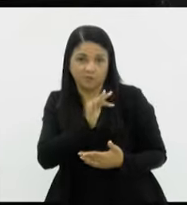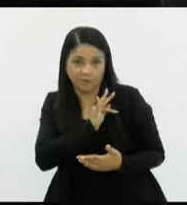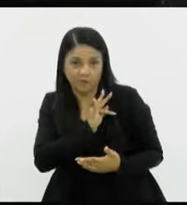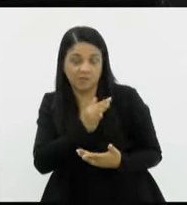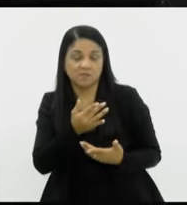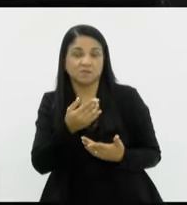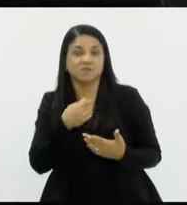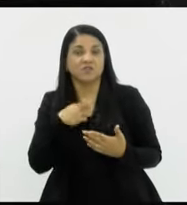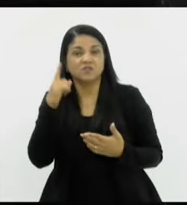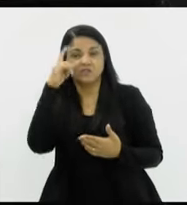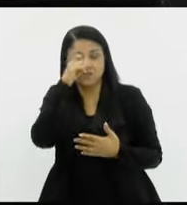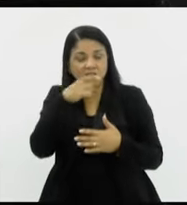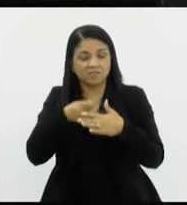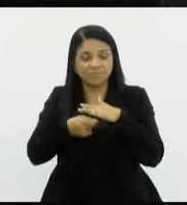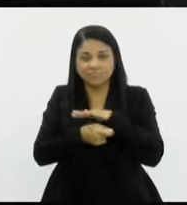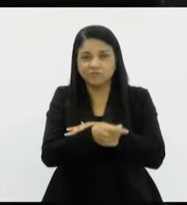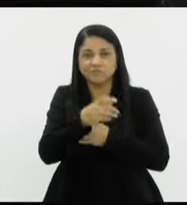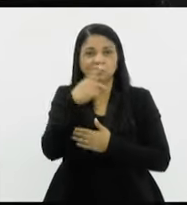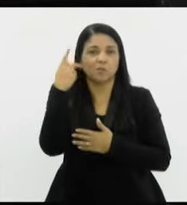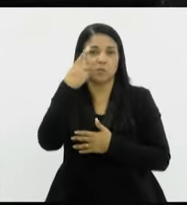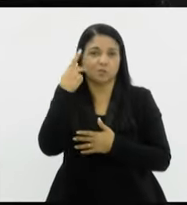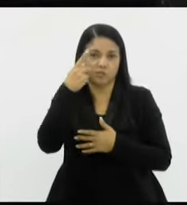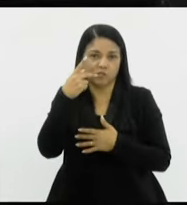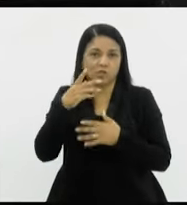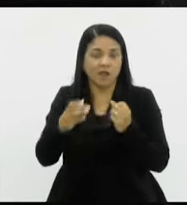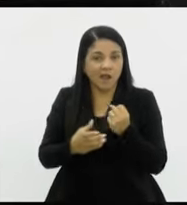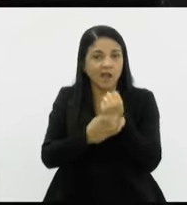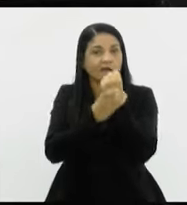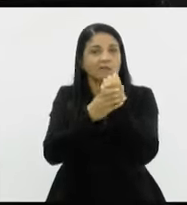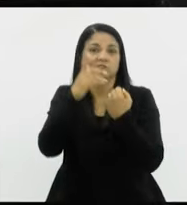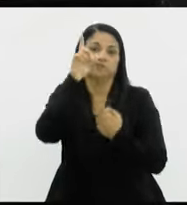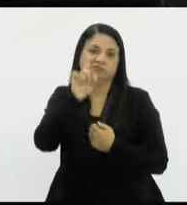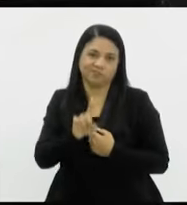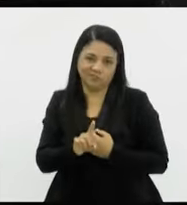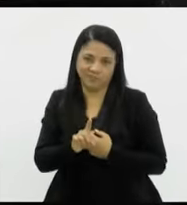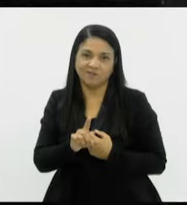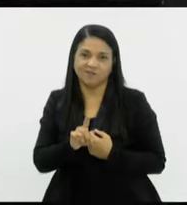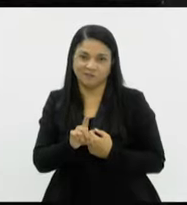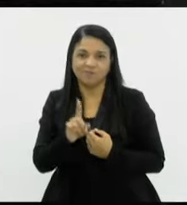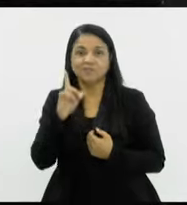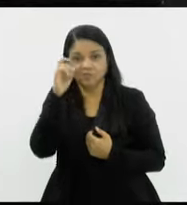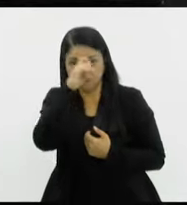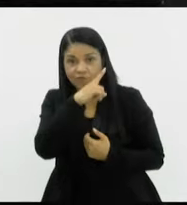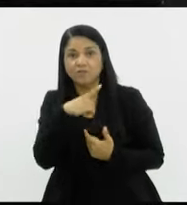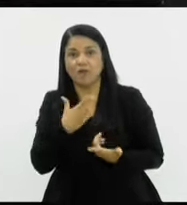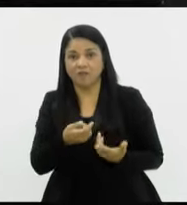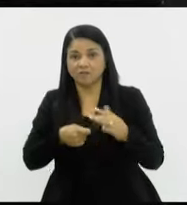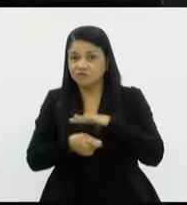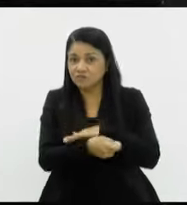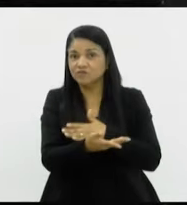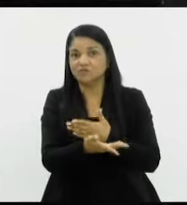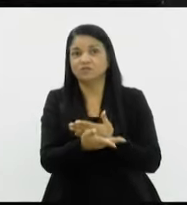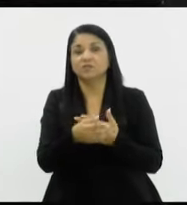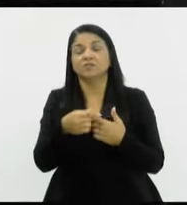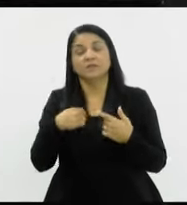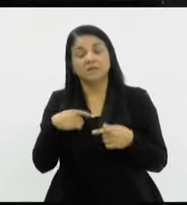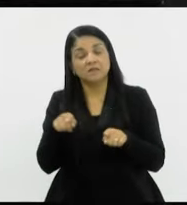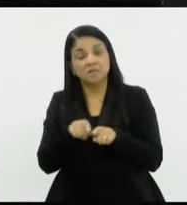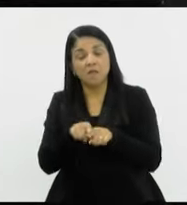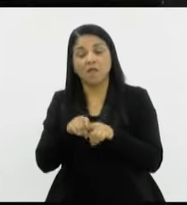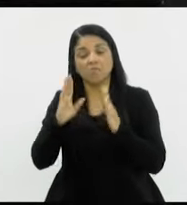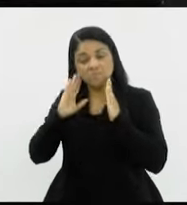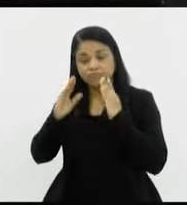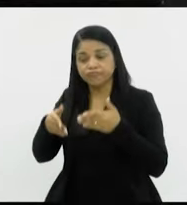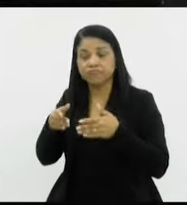investir nessas políticas que não só garantirá mais direitos, mas, sobretudo, o primeiro e mais basilar direito do trabalhador, que